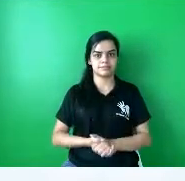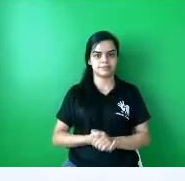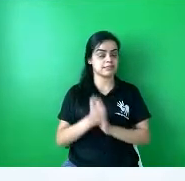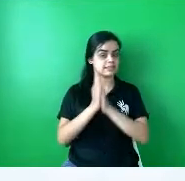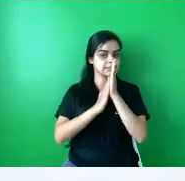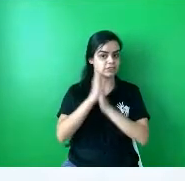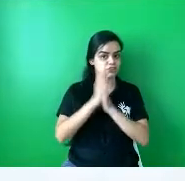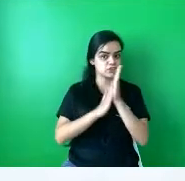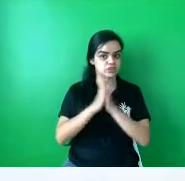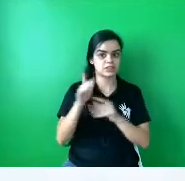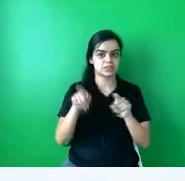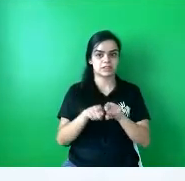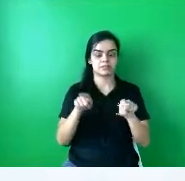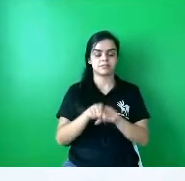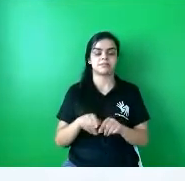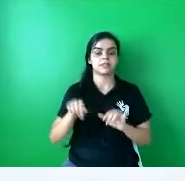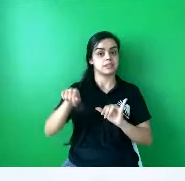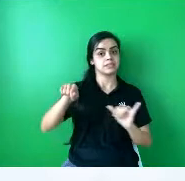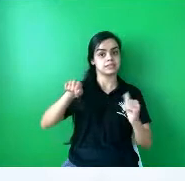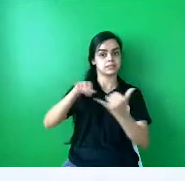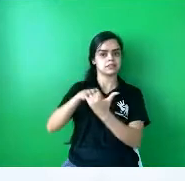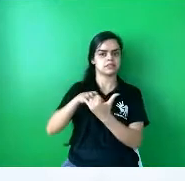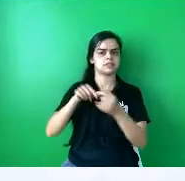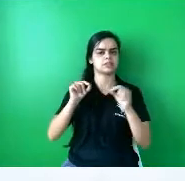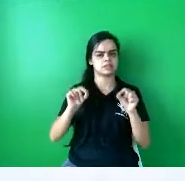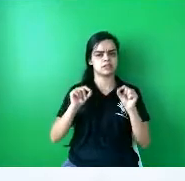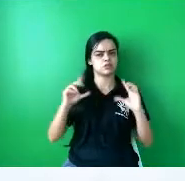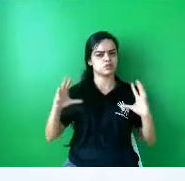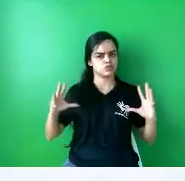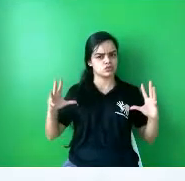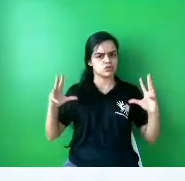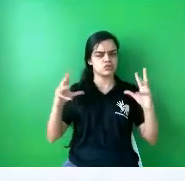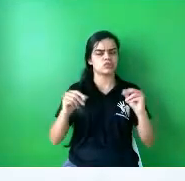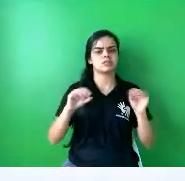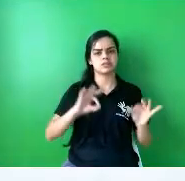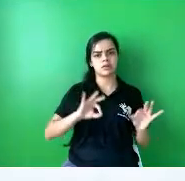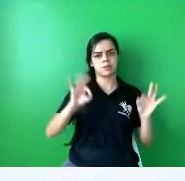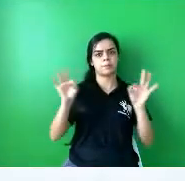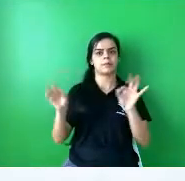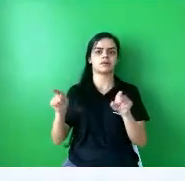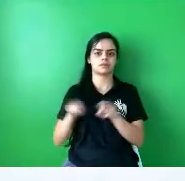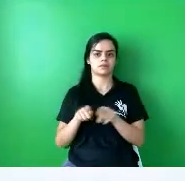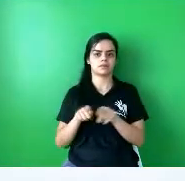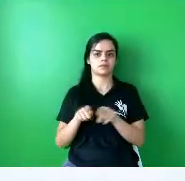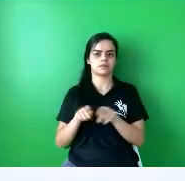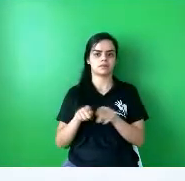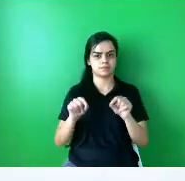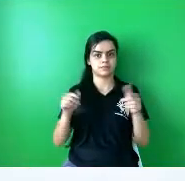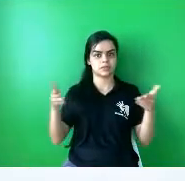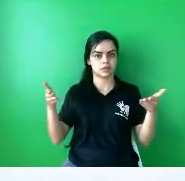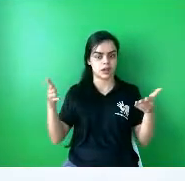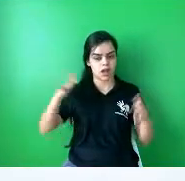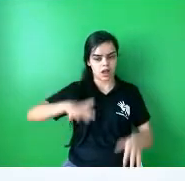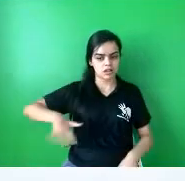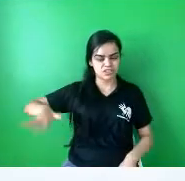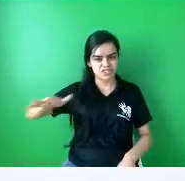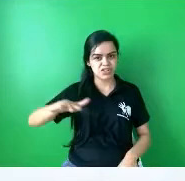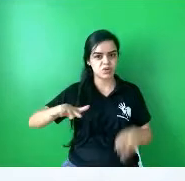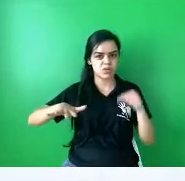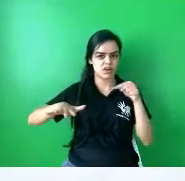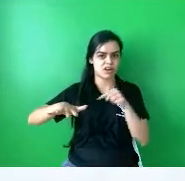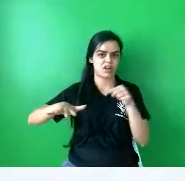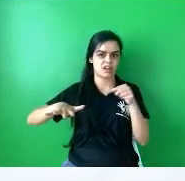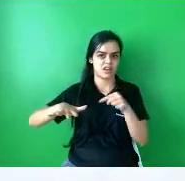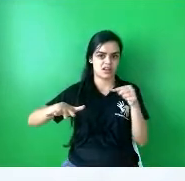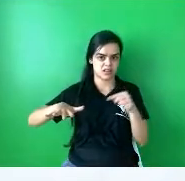São José dos Pinhais, eu acho que todos aí acompanham os noticiários, hoje a região, na